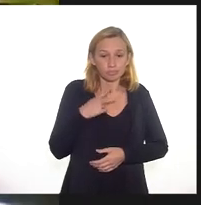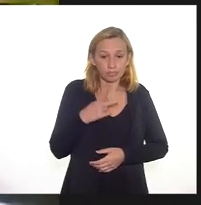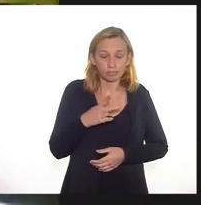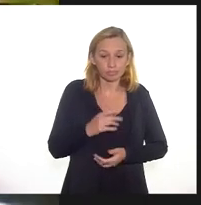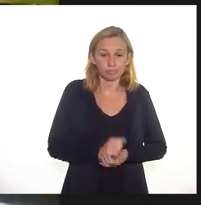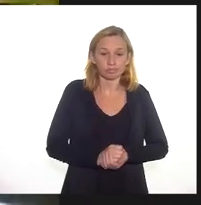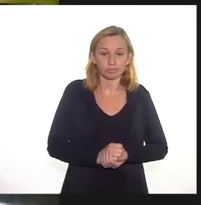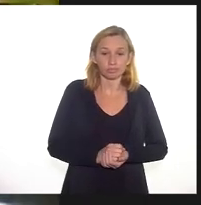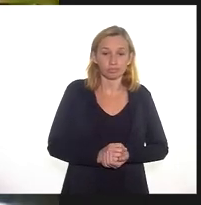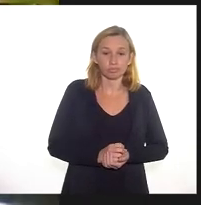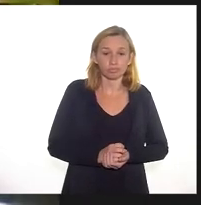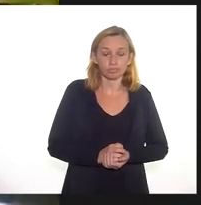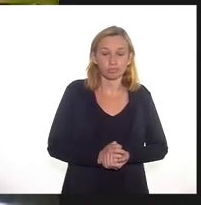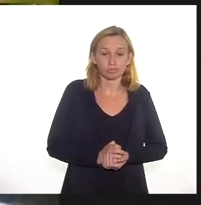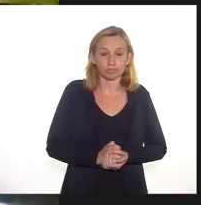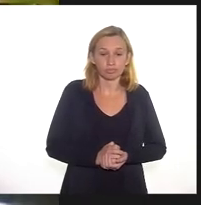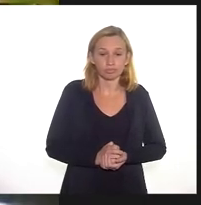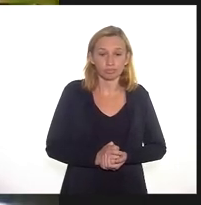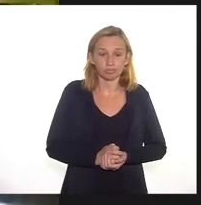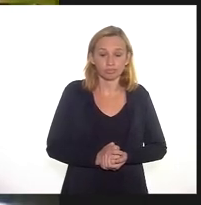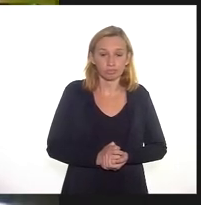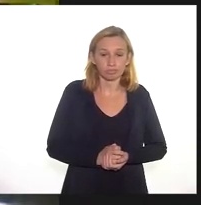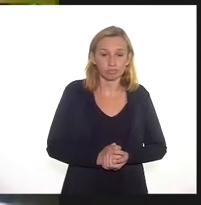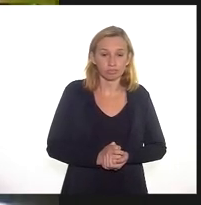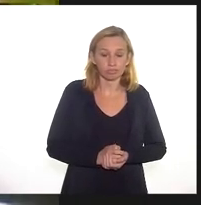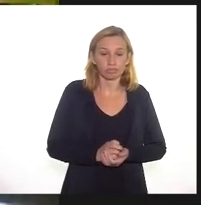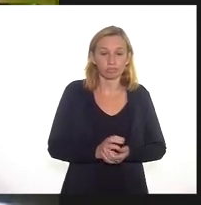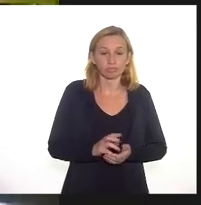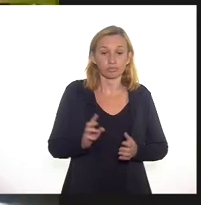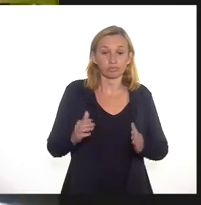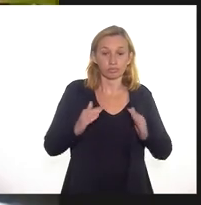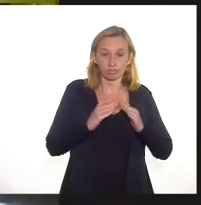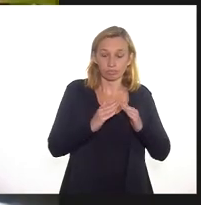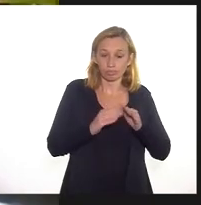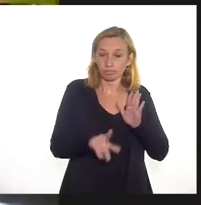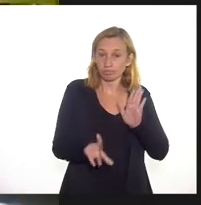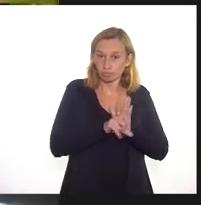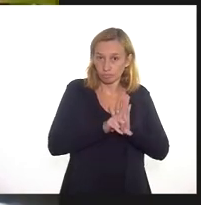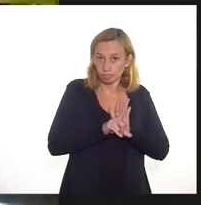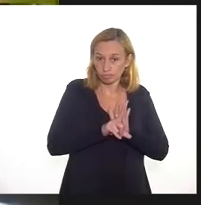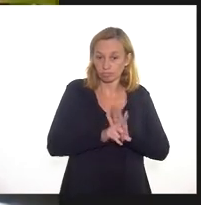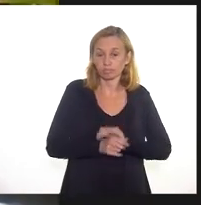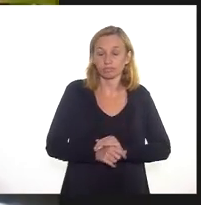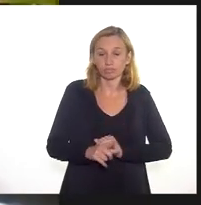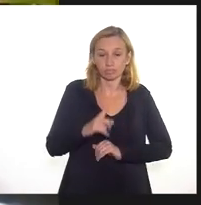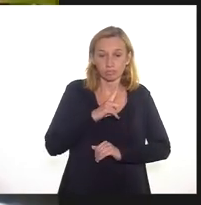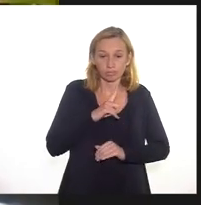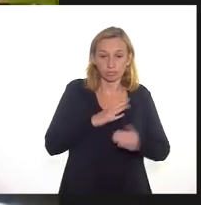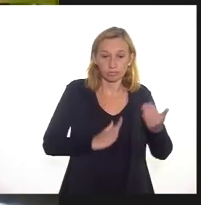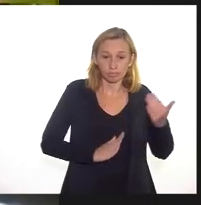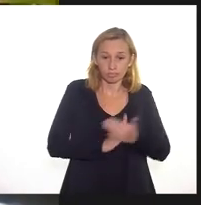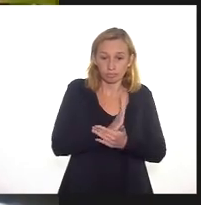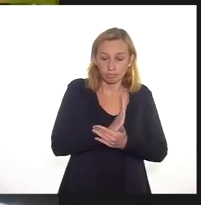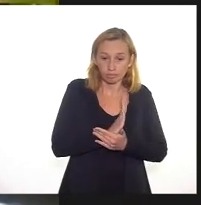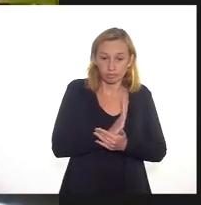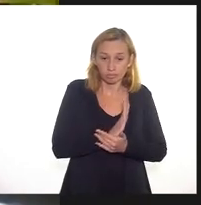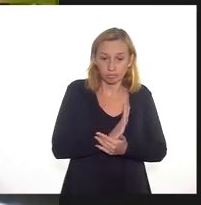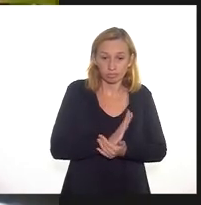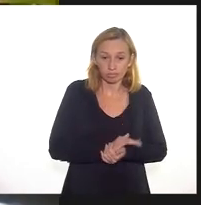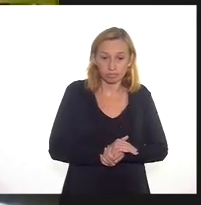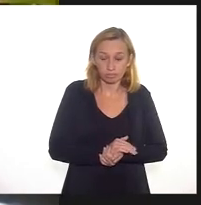escândalo que representa esta casa legislativa ter aprovado